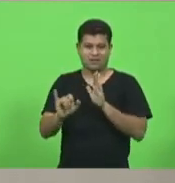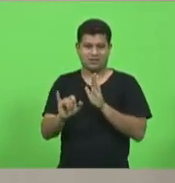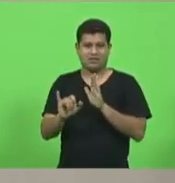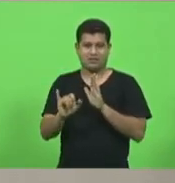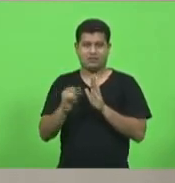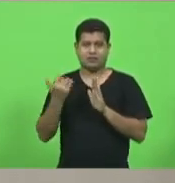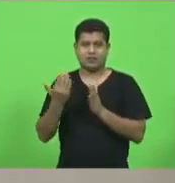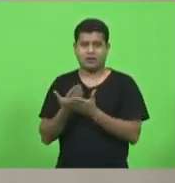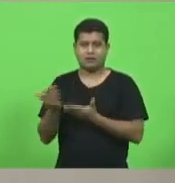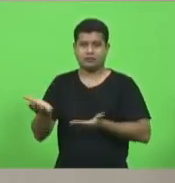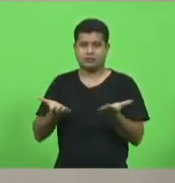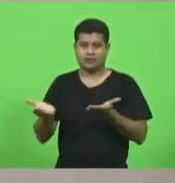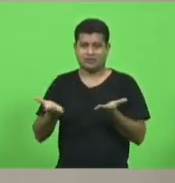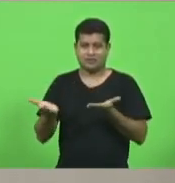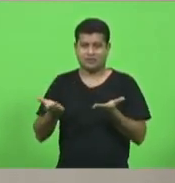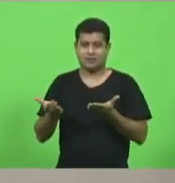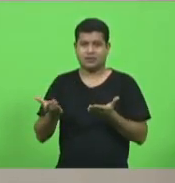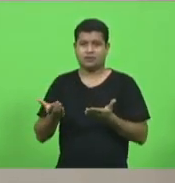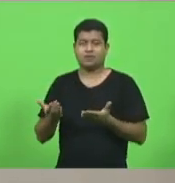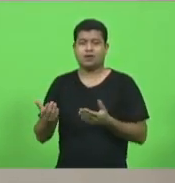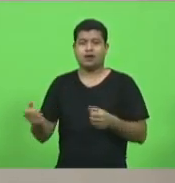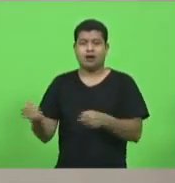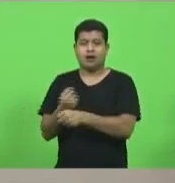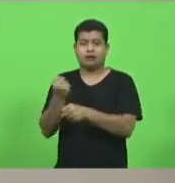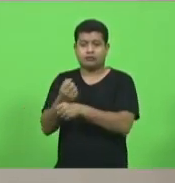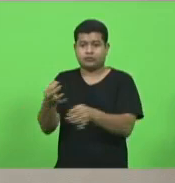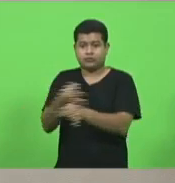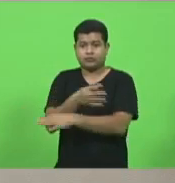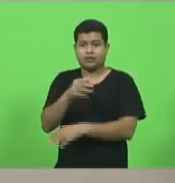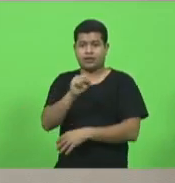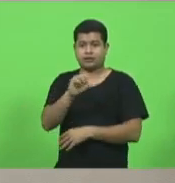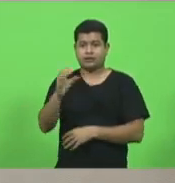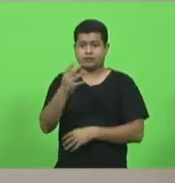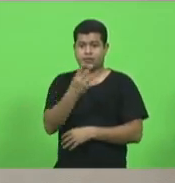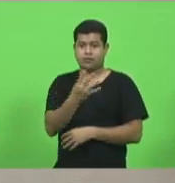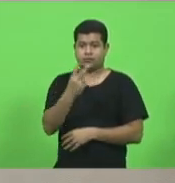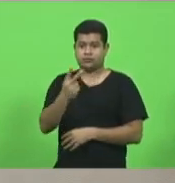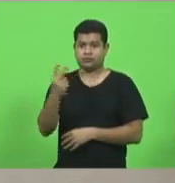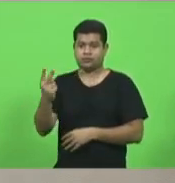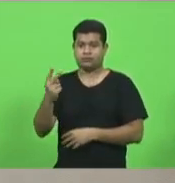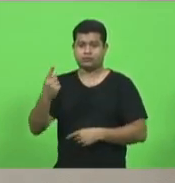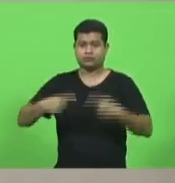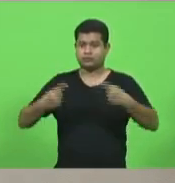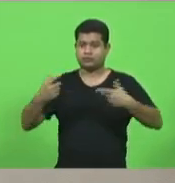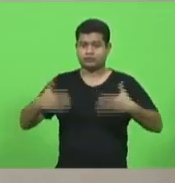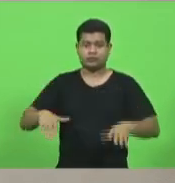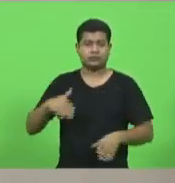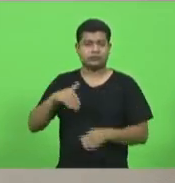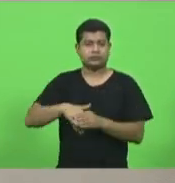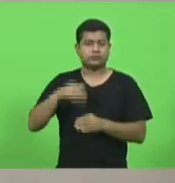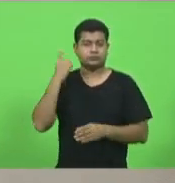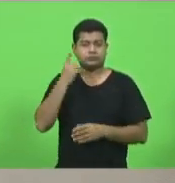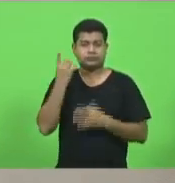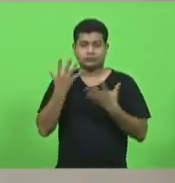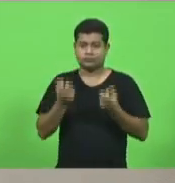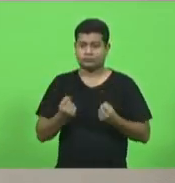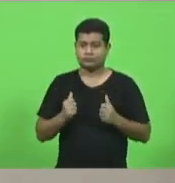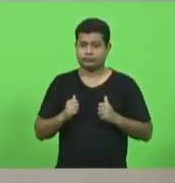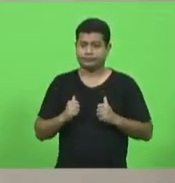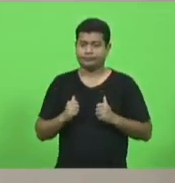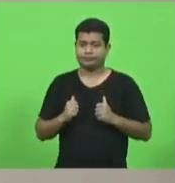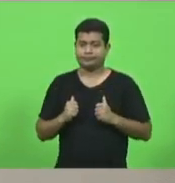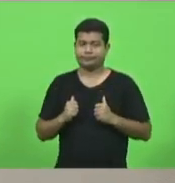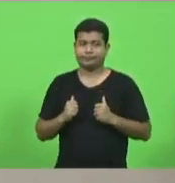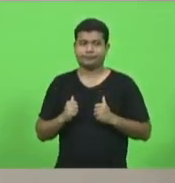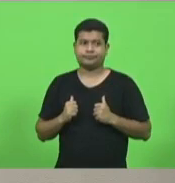a conclusão da SC 422, em discussão. Não havendo quem queira discutir em votação, deputados que aprovam, permaneçam como se